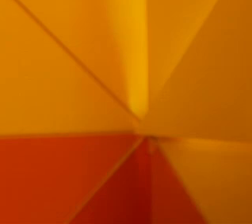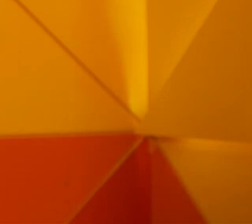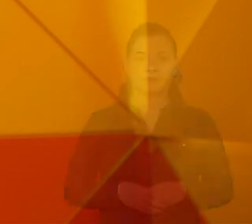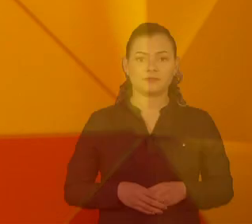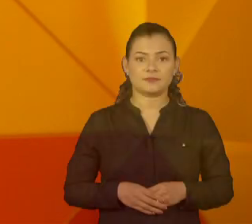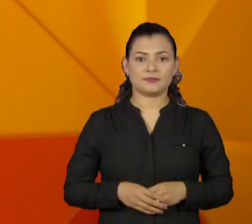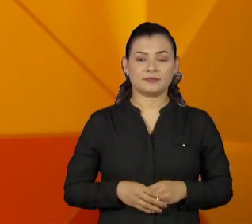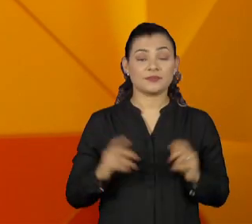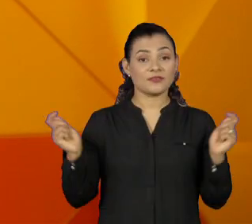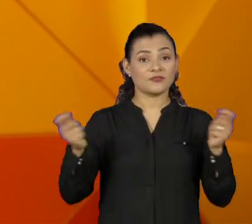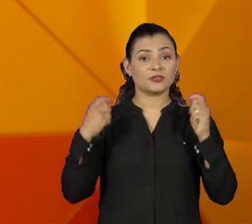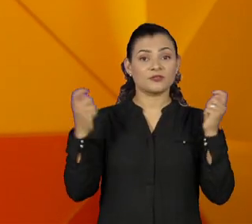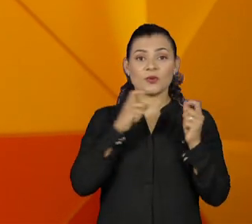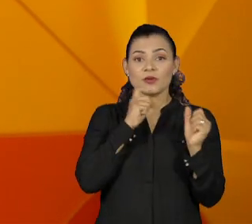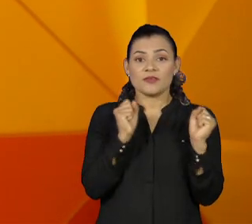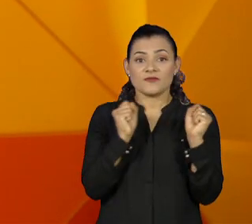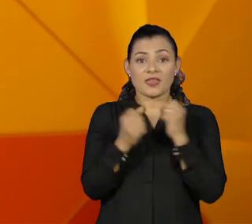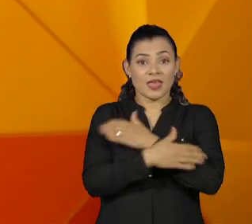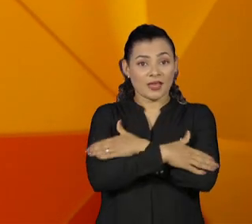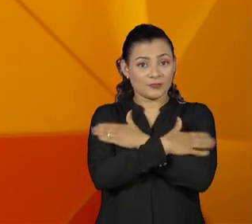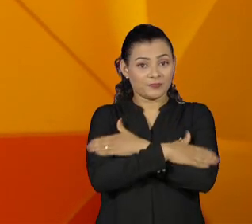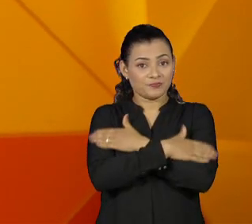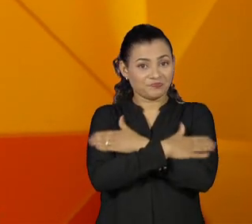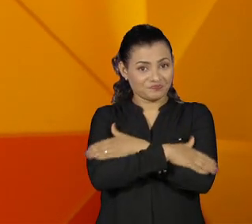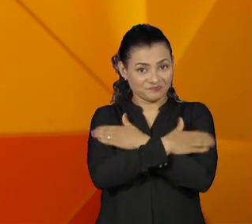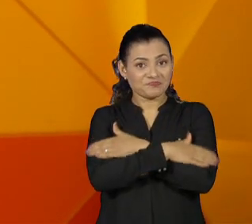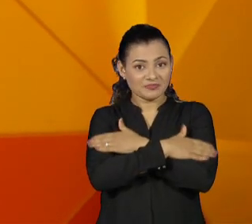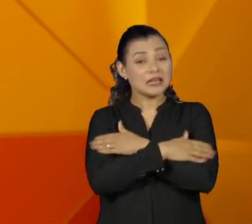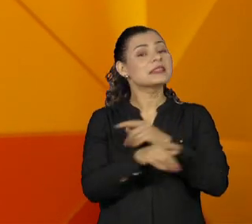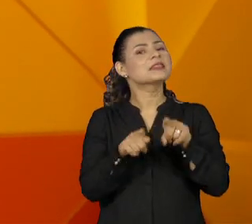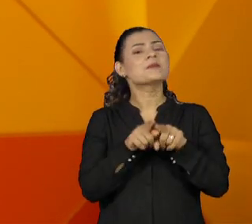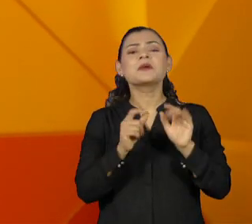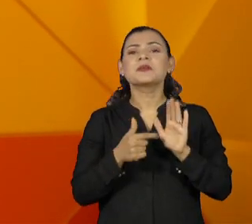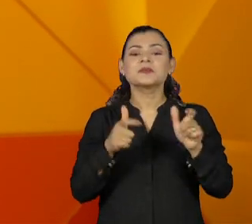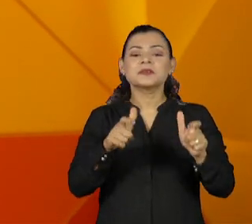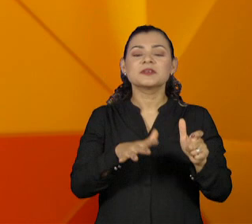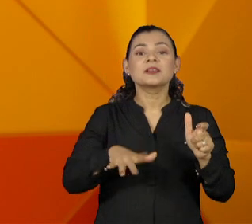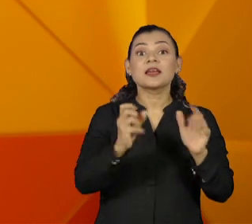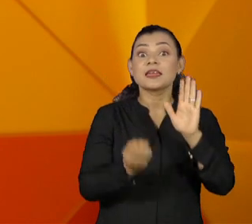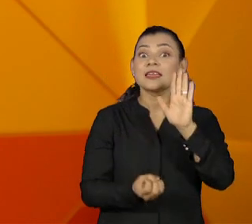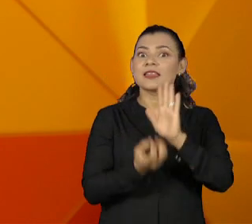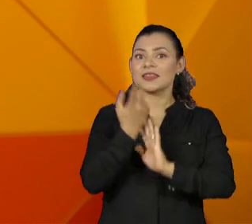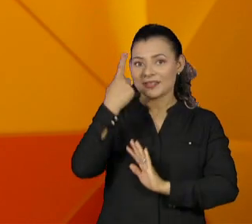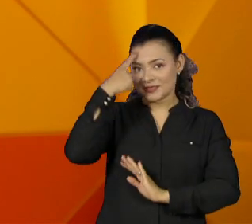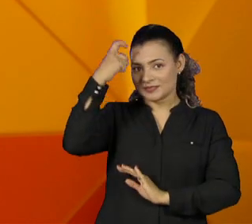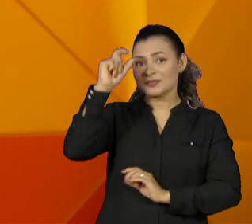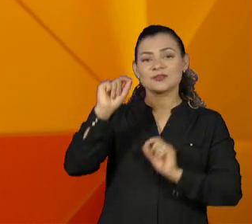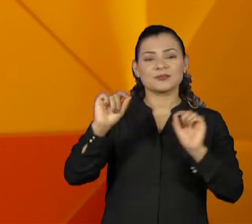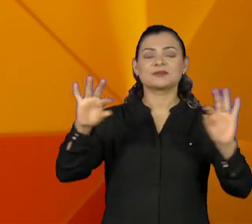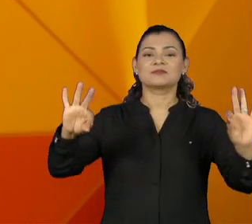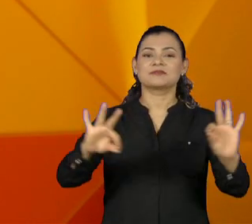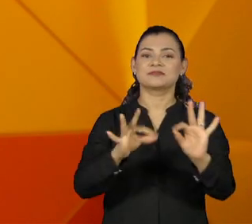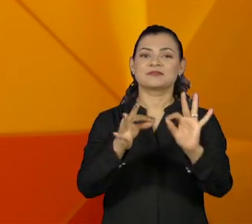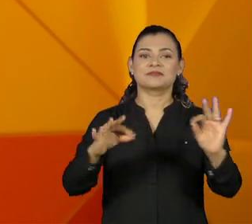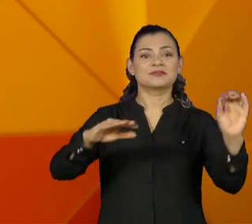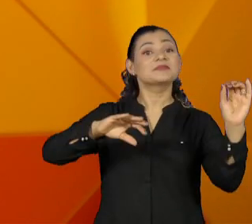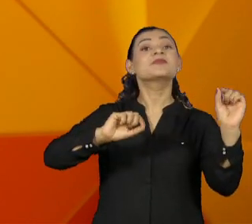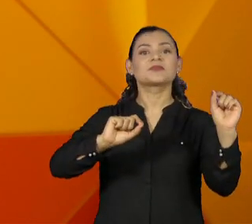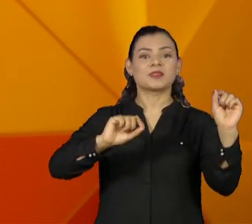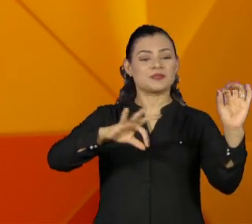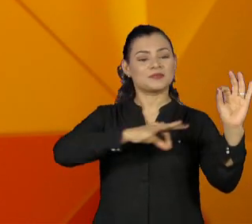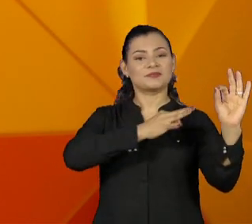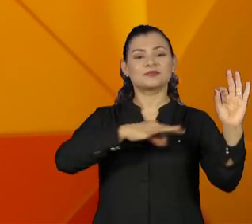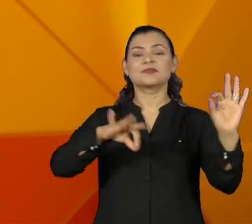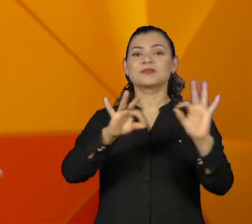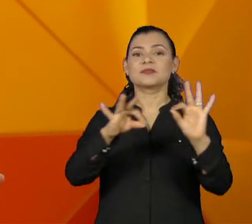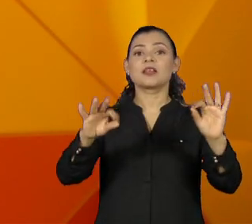E o Festival de Inverno de Campos de Jordão também foi o cenário da criação da Filarmônica Afro-Brasileira.